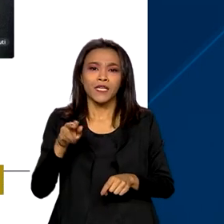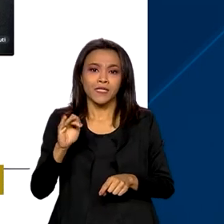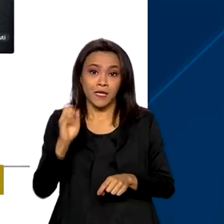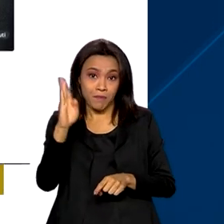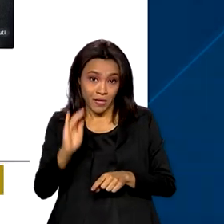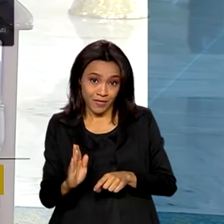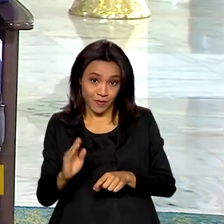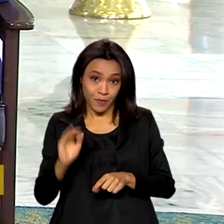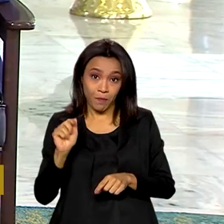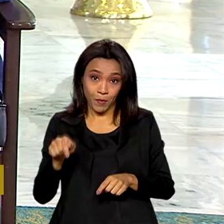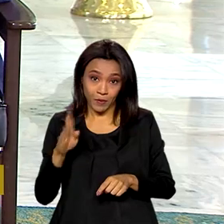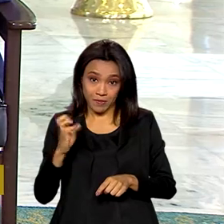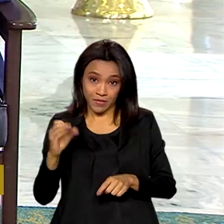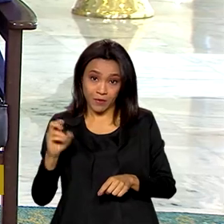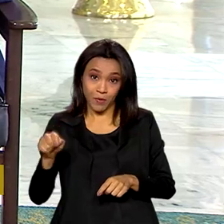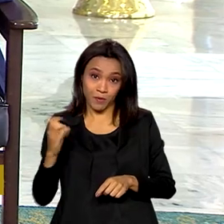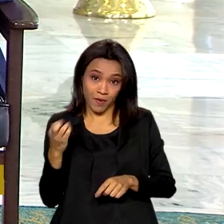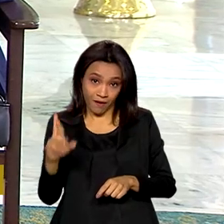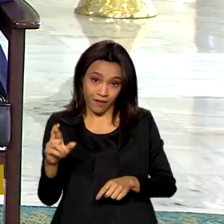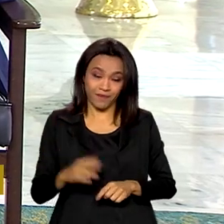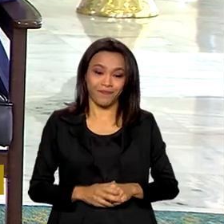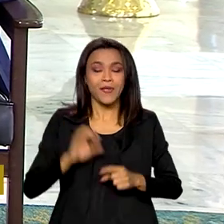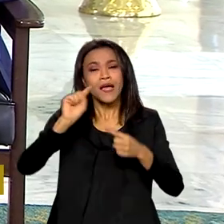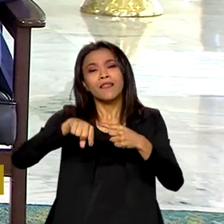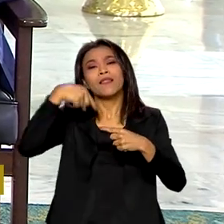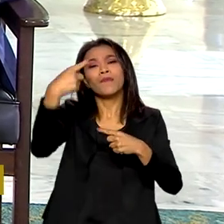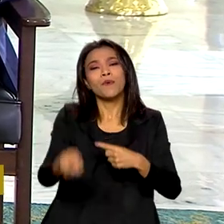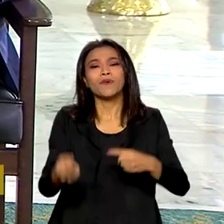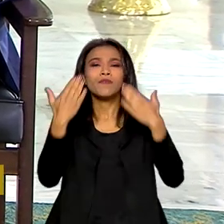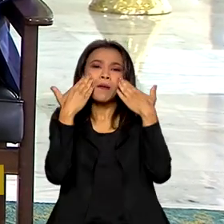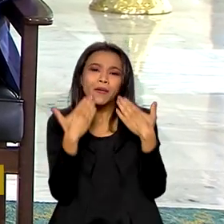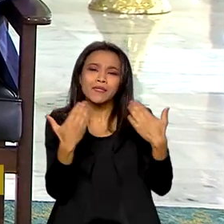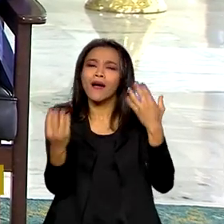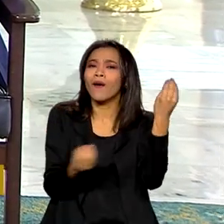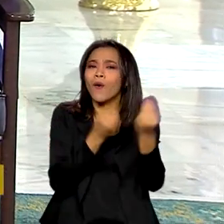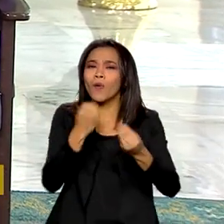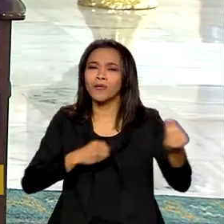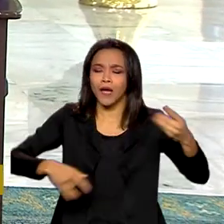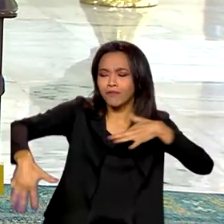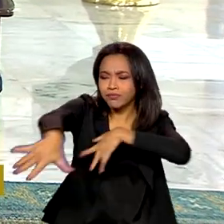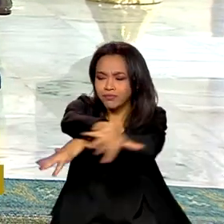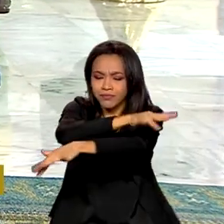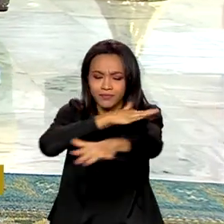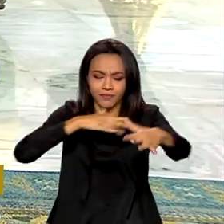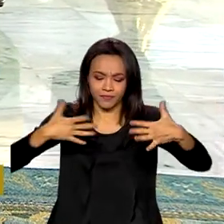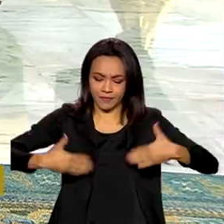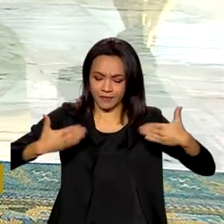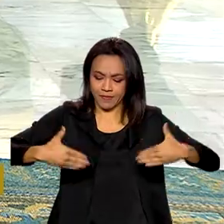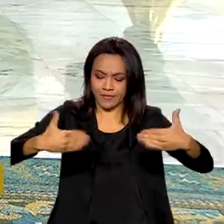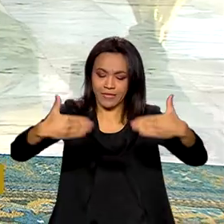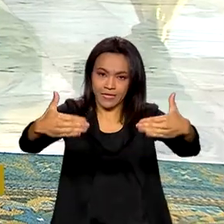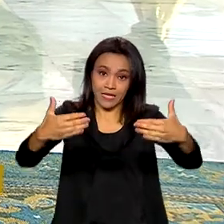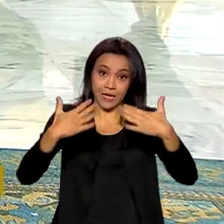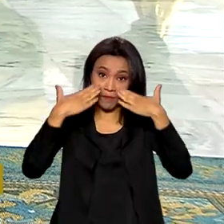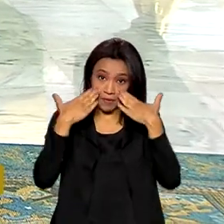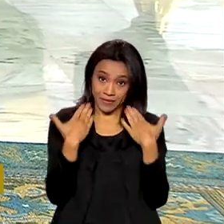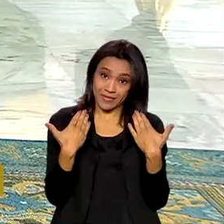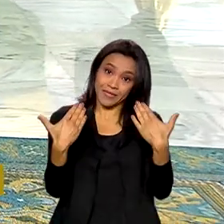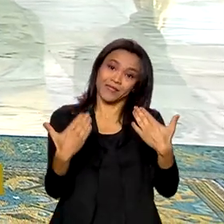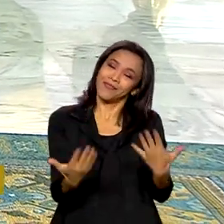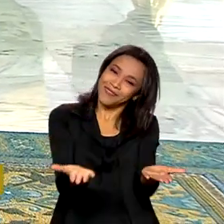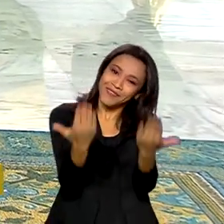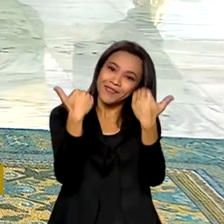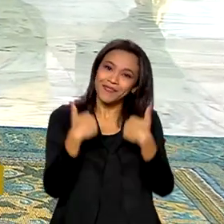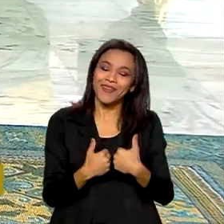agenciabrasil.ebc.com.br. No próximo bloco, você vai ver como está a movimentação na Esplanada dos Ministérios para o desfile. Continue com a gente,